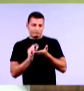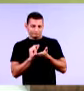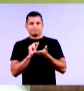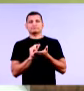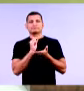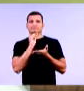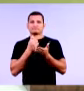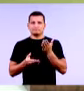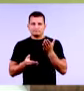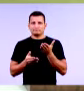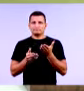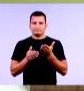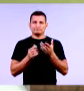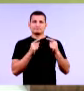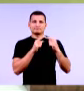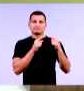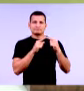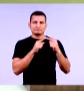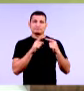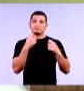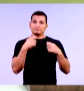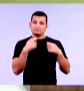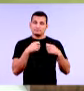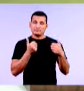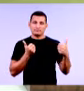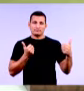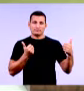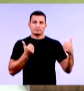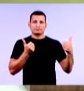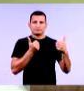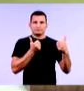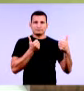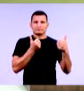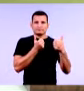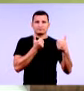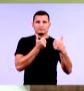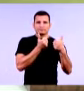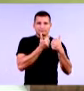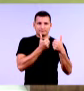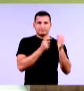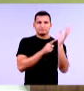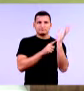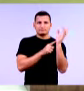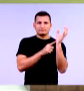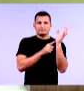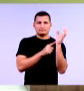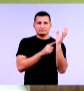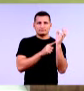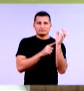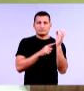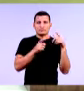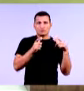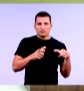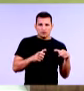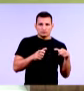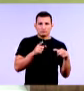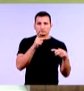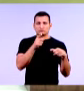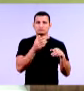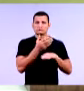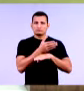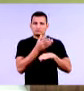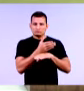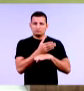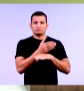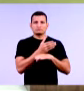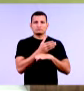né? Então, nisso, você tem que manter uma certa proximidade do ponto de acesso, que nós chamamos, né, o local onde te dá o acesso a essa rede